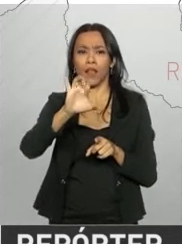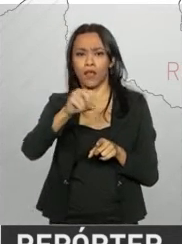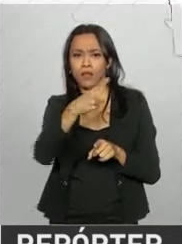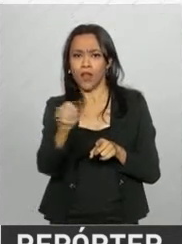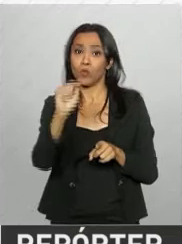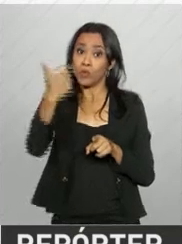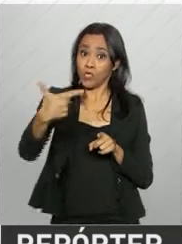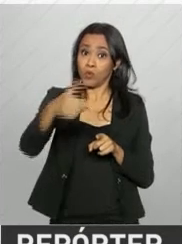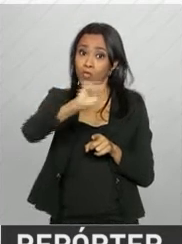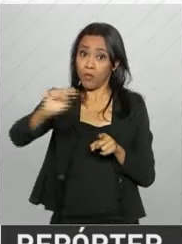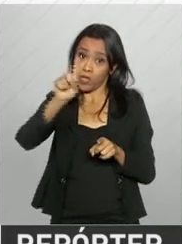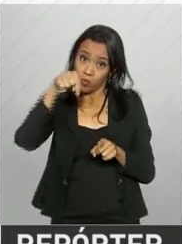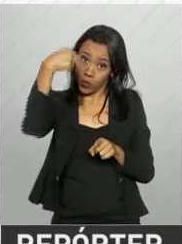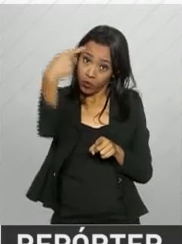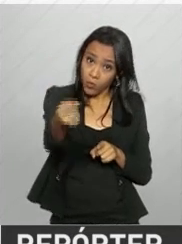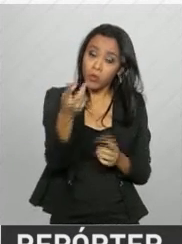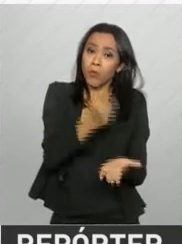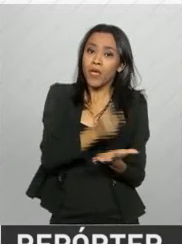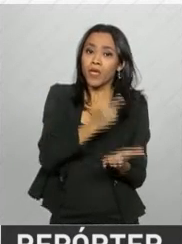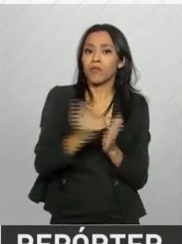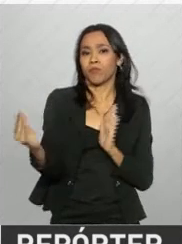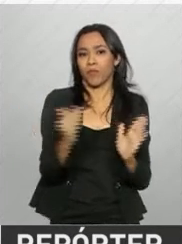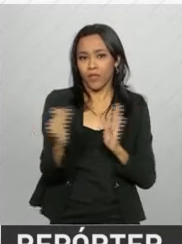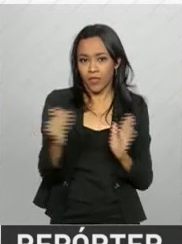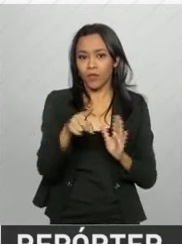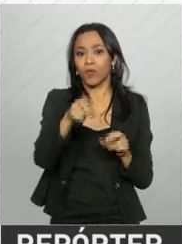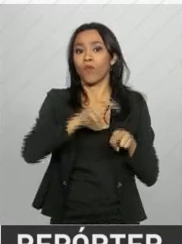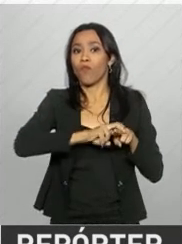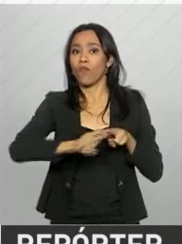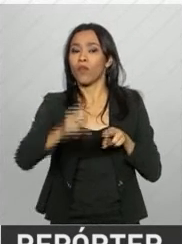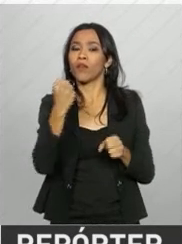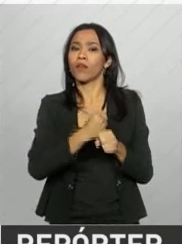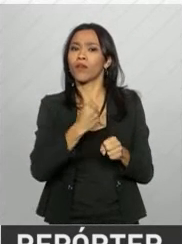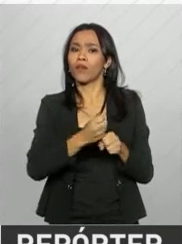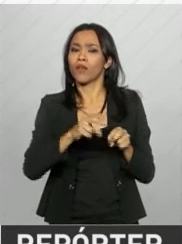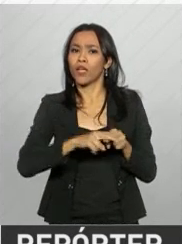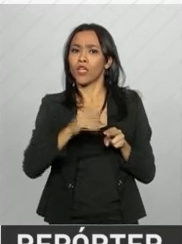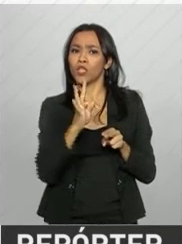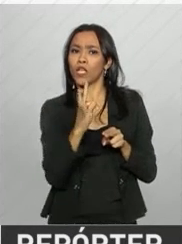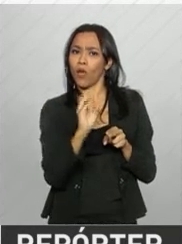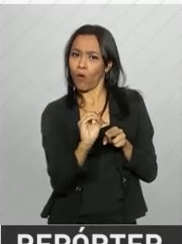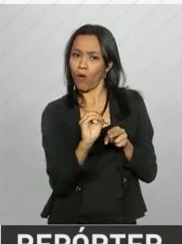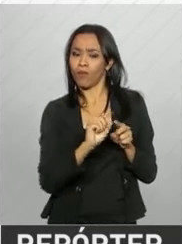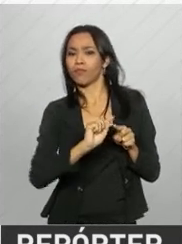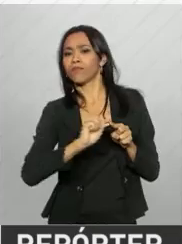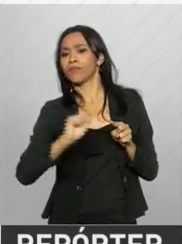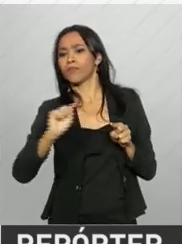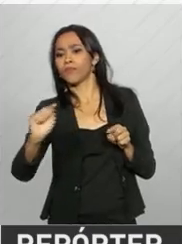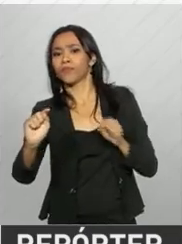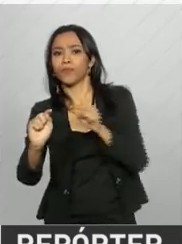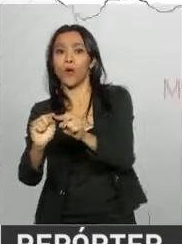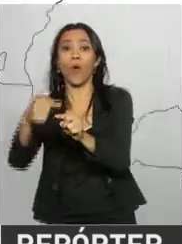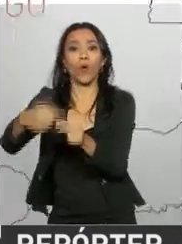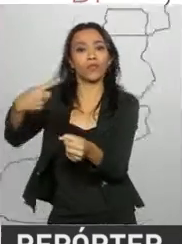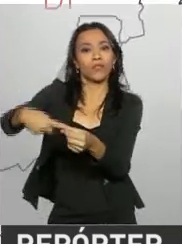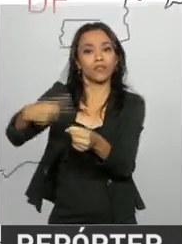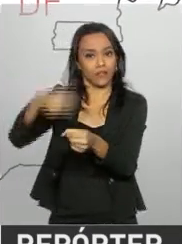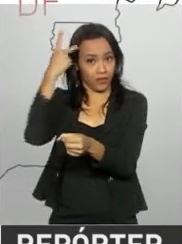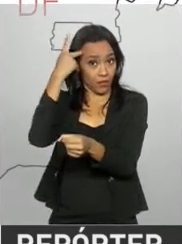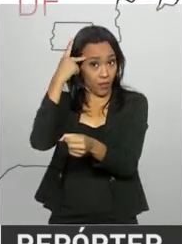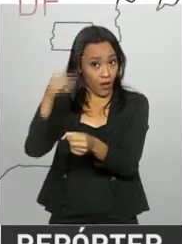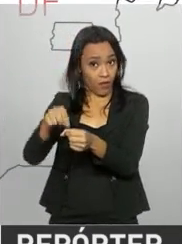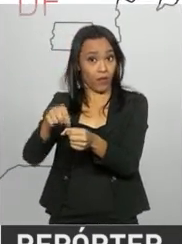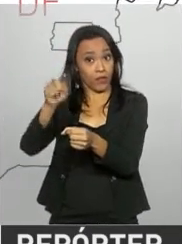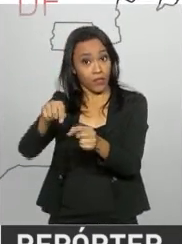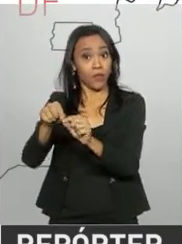vem. Mesmo prazo para o leilão das ferrovias que ligam Porto Nacional, no Tocantins, à Estrela do Oeste, em São Paulo,